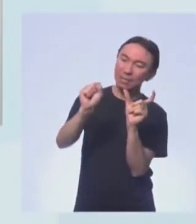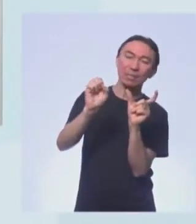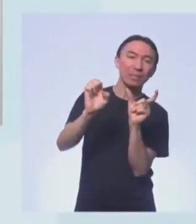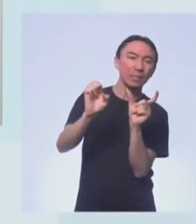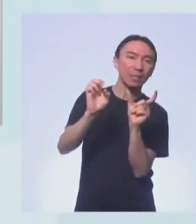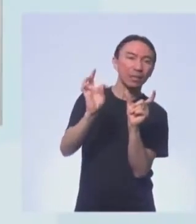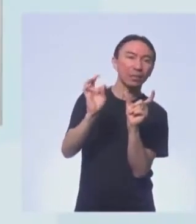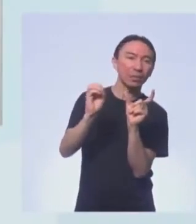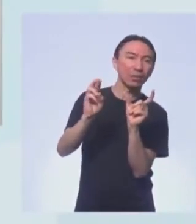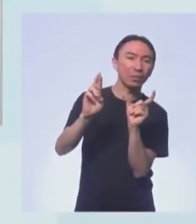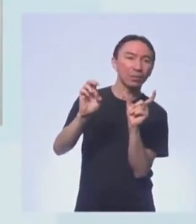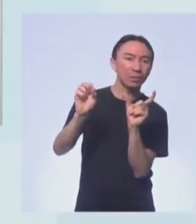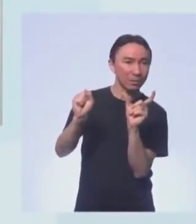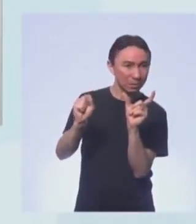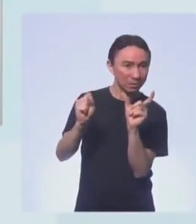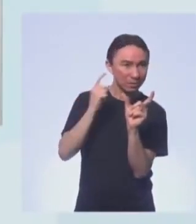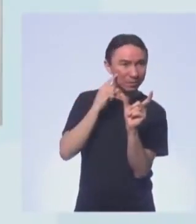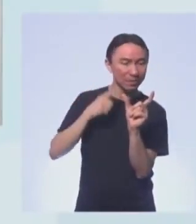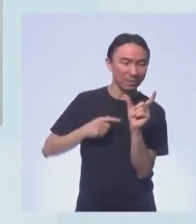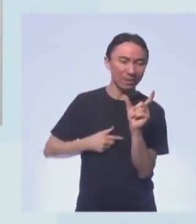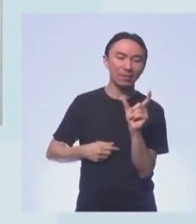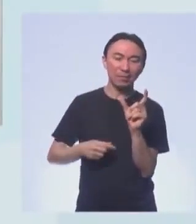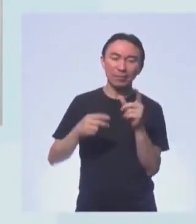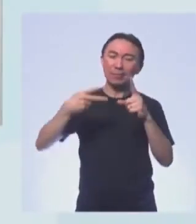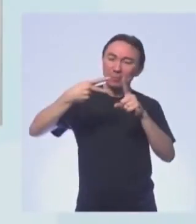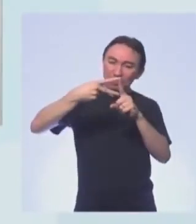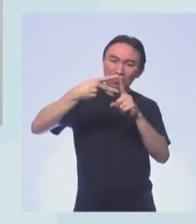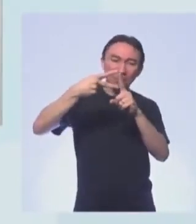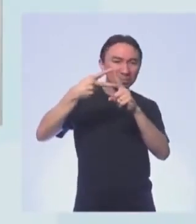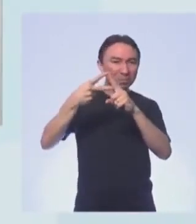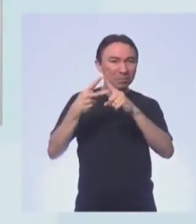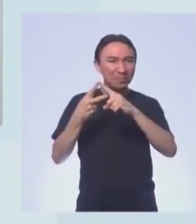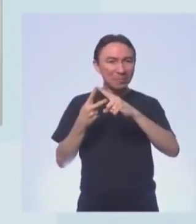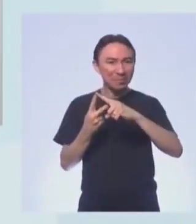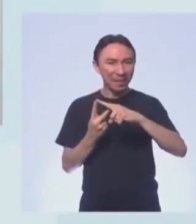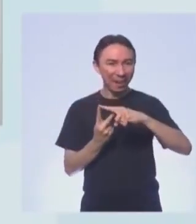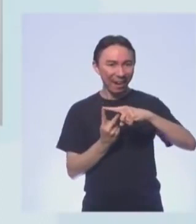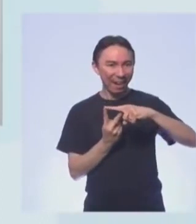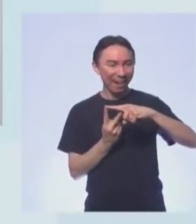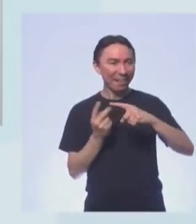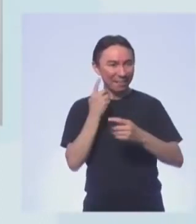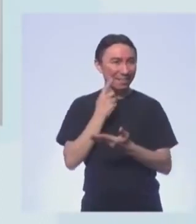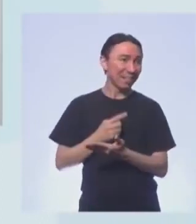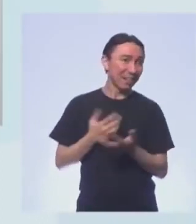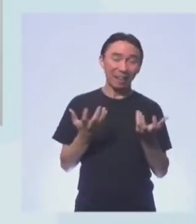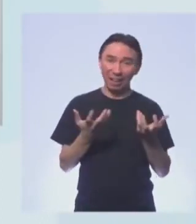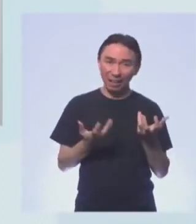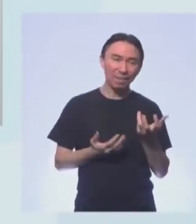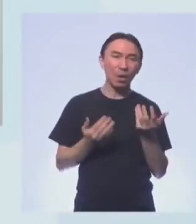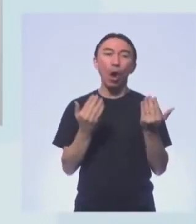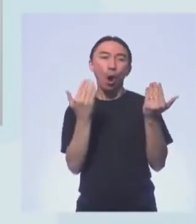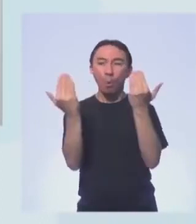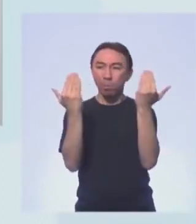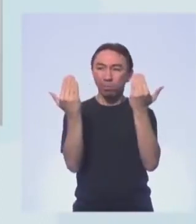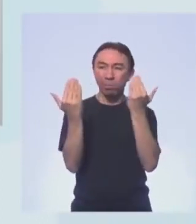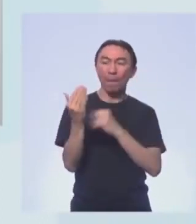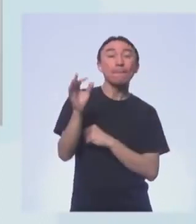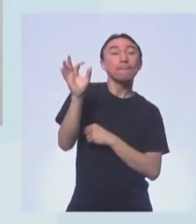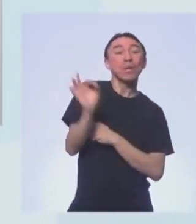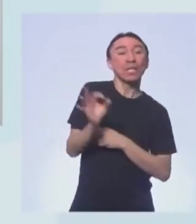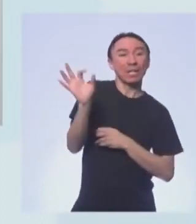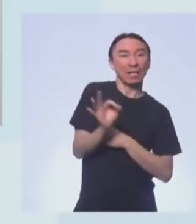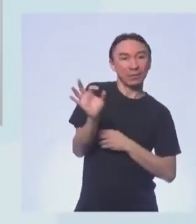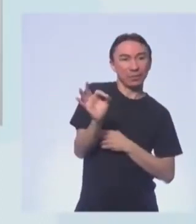né? E esse é um gráfico legal quando você quer comparar porcentagens. Sim. Então, a maioria desses